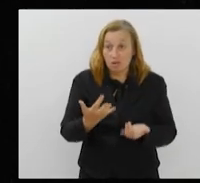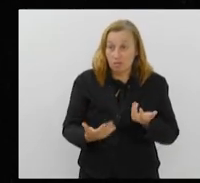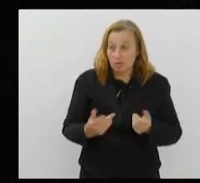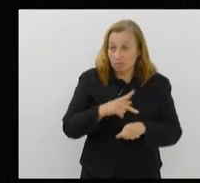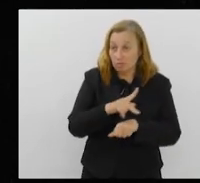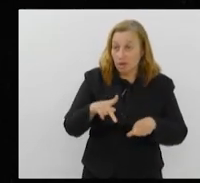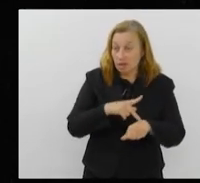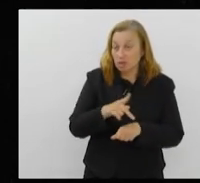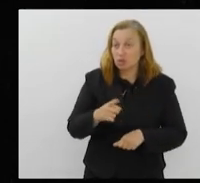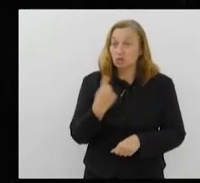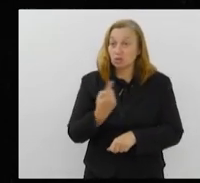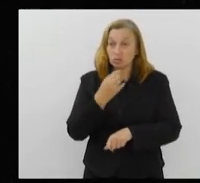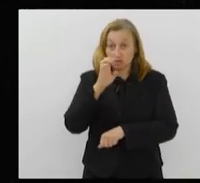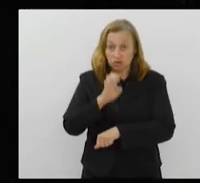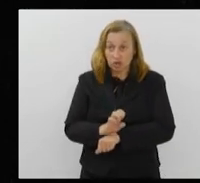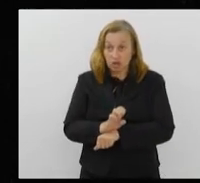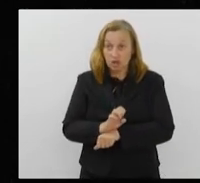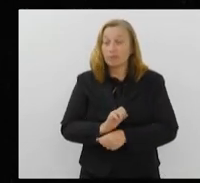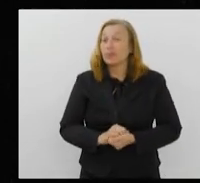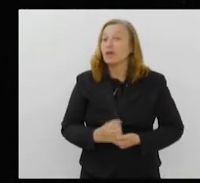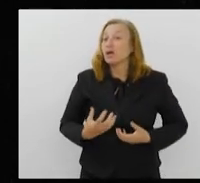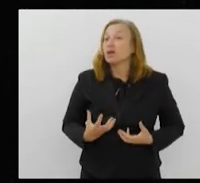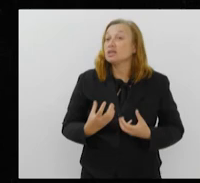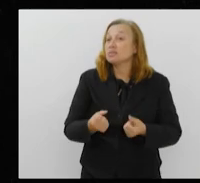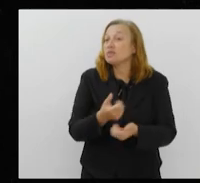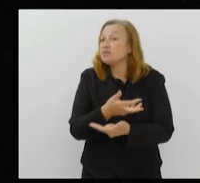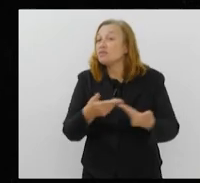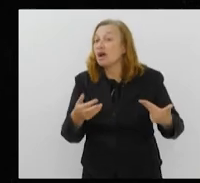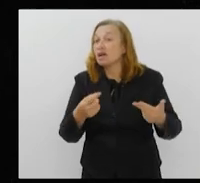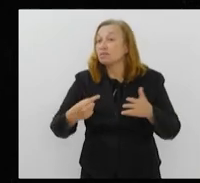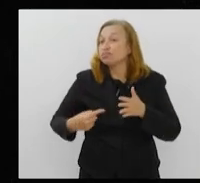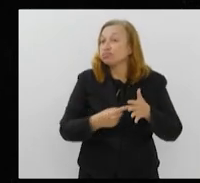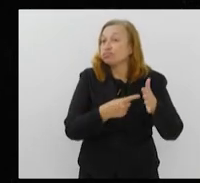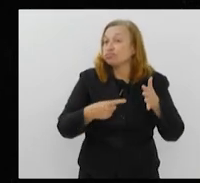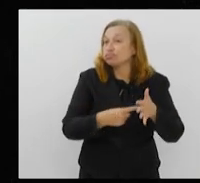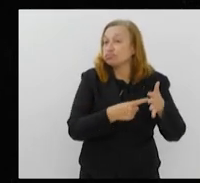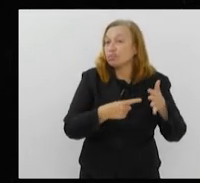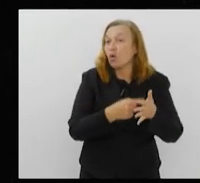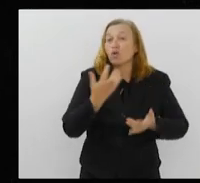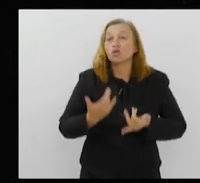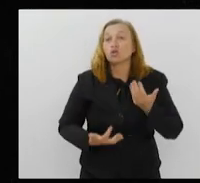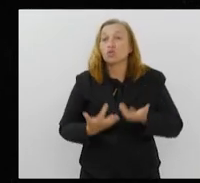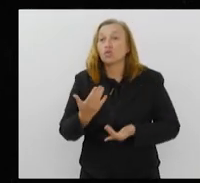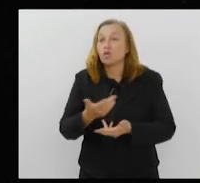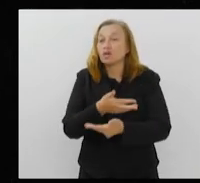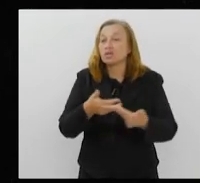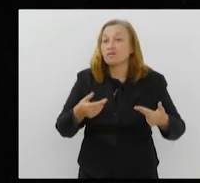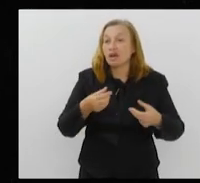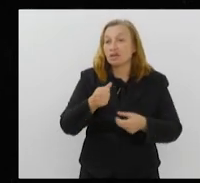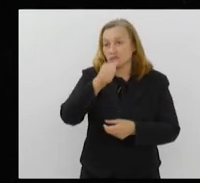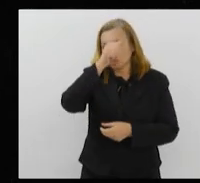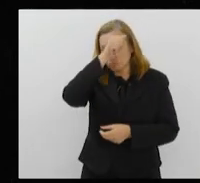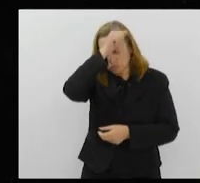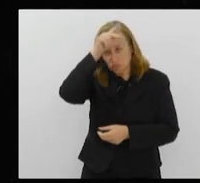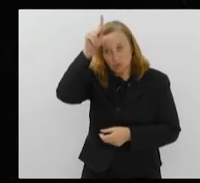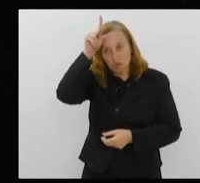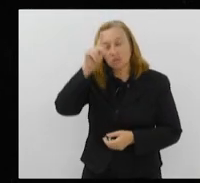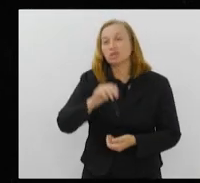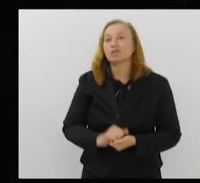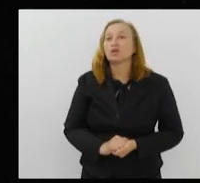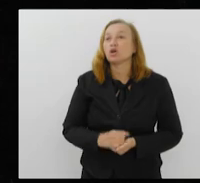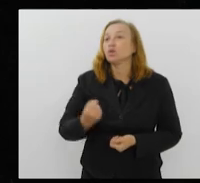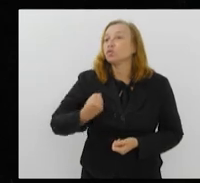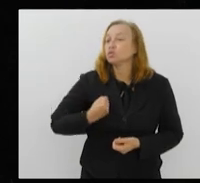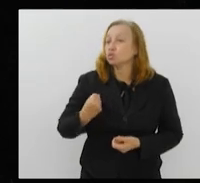Aqui no nosso estado, eu recebi muitas denúncias de fogo em vários municípios. Um grande